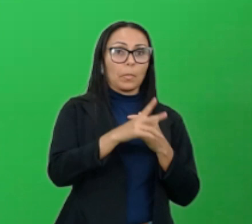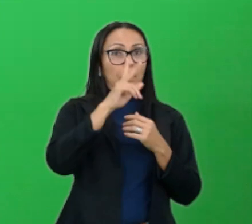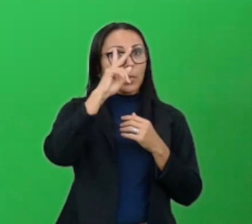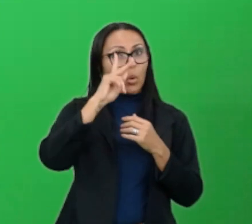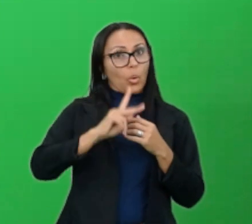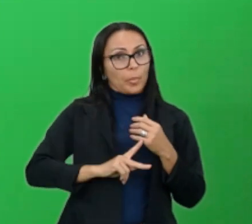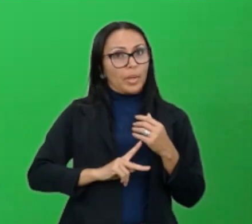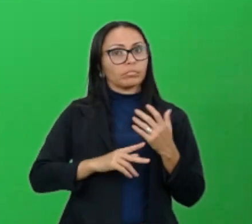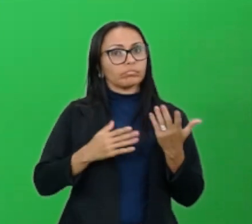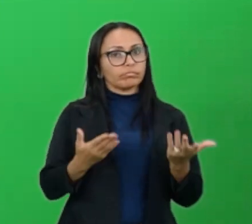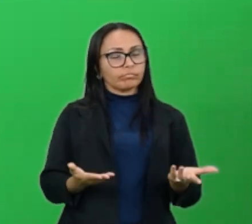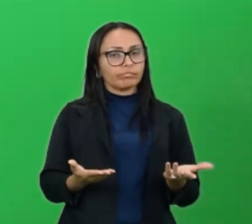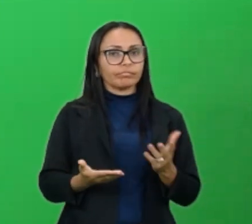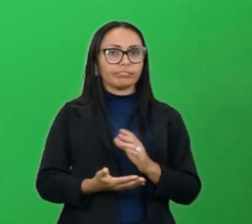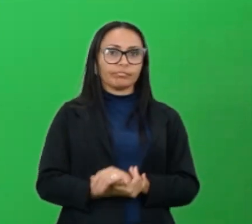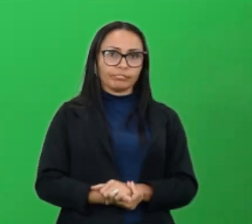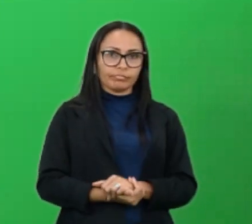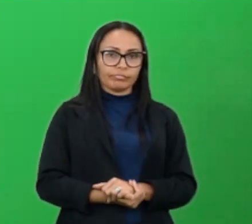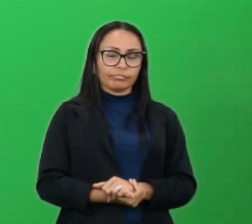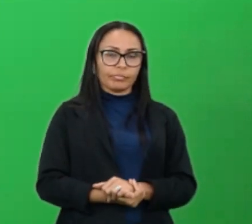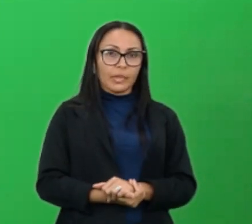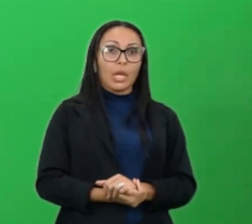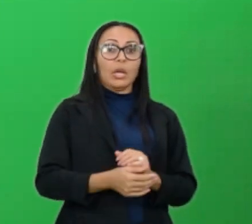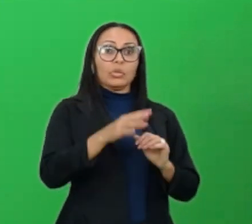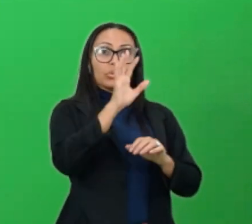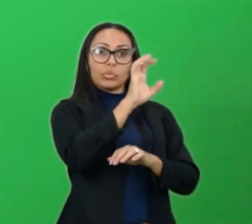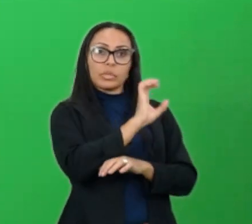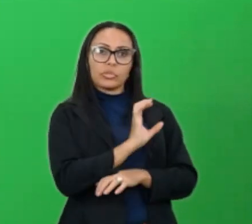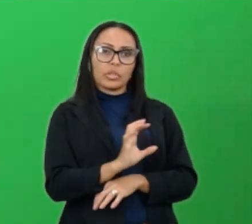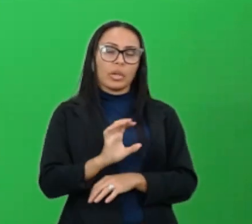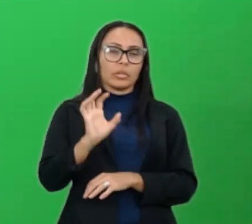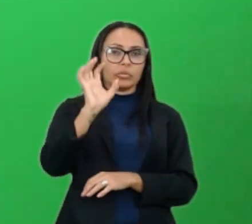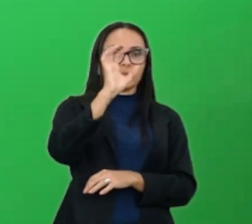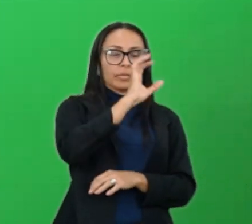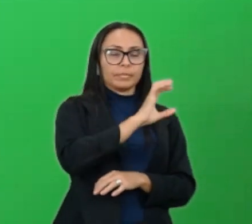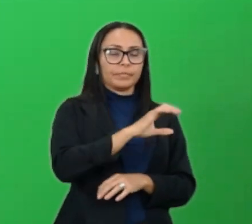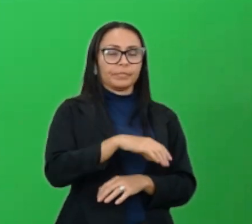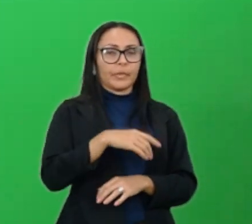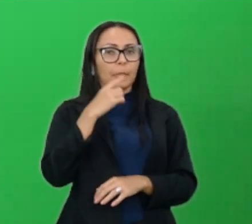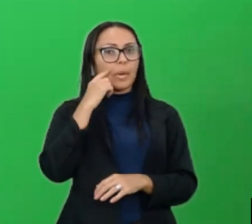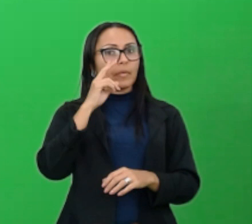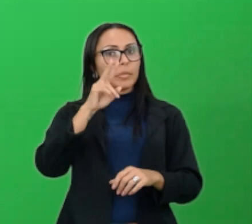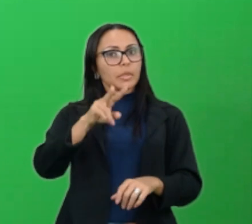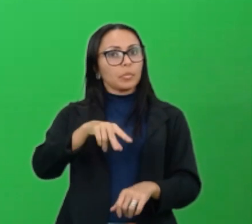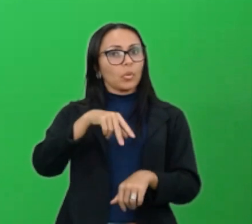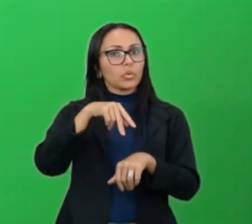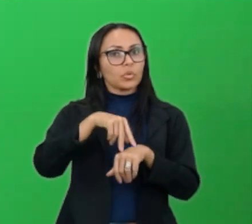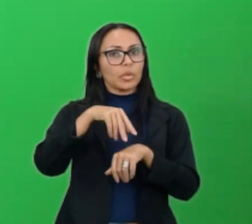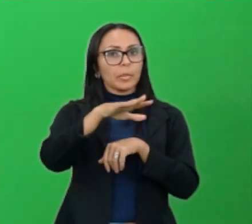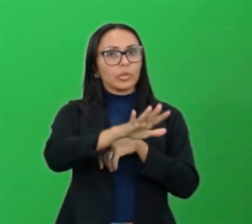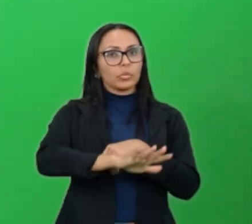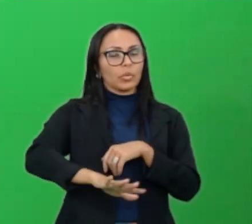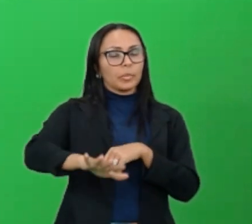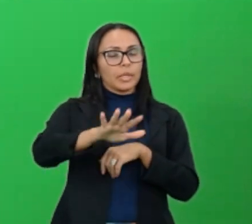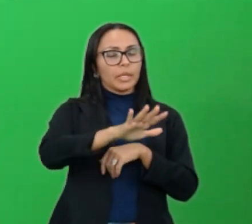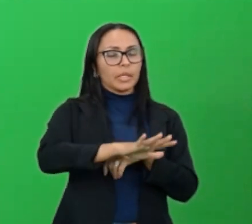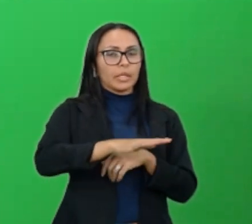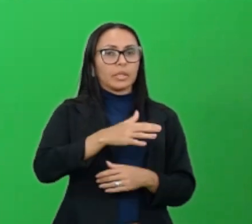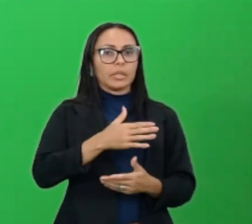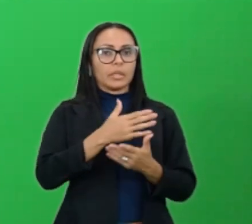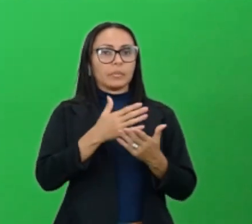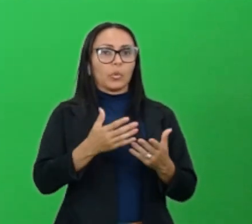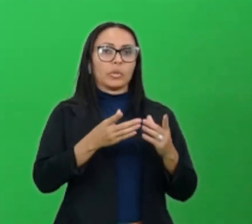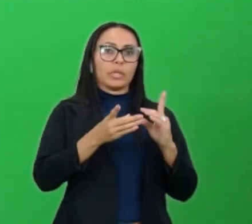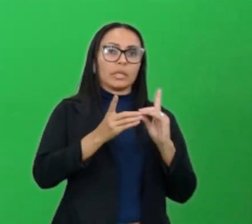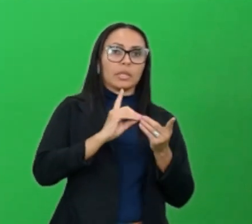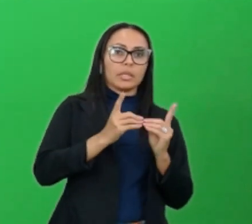dita, nos estados, né? Na forma de posicionamento no ambiente, que proporciona dinâmica e